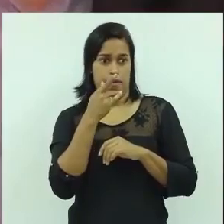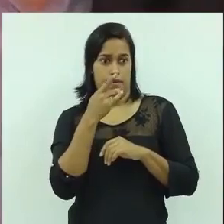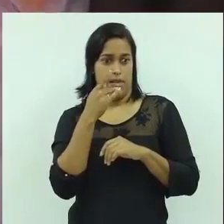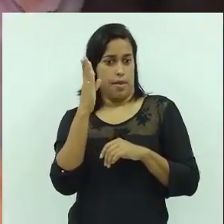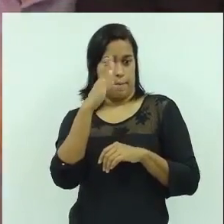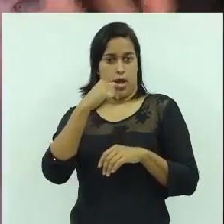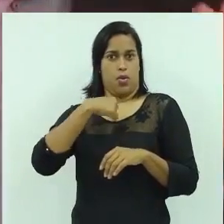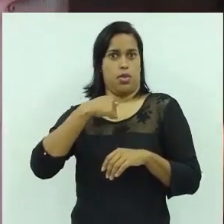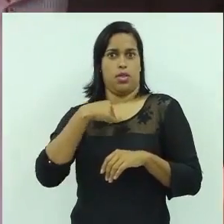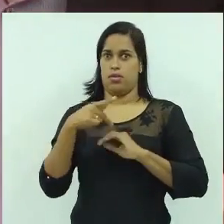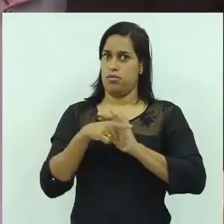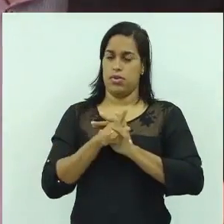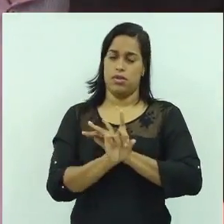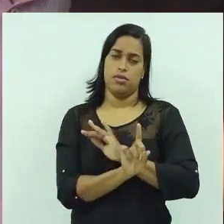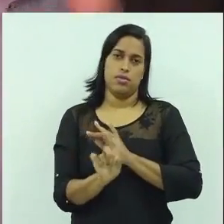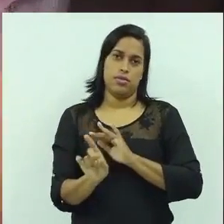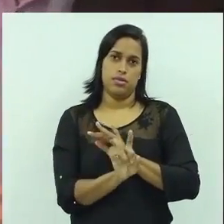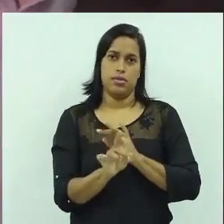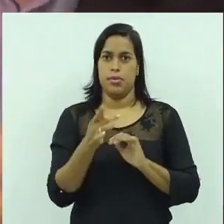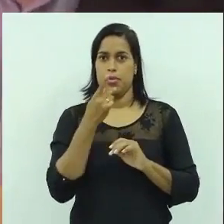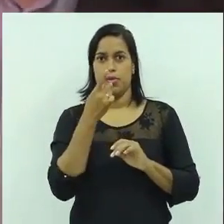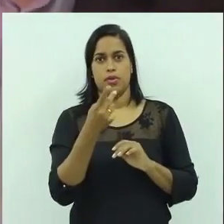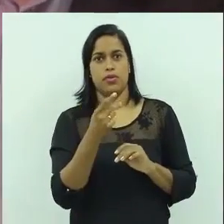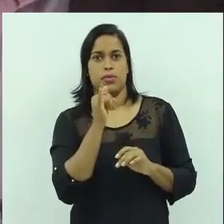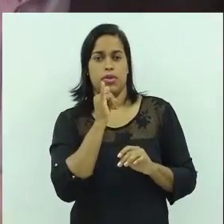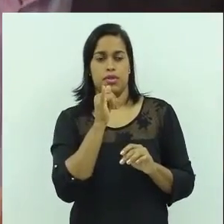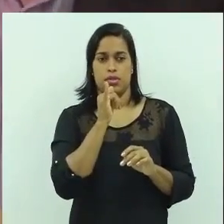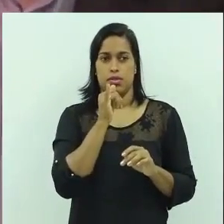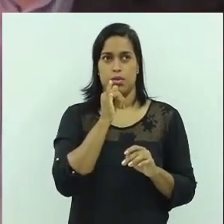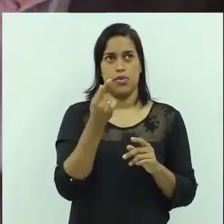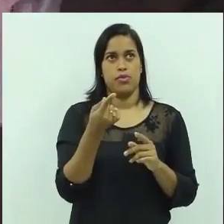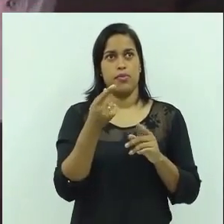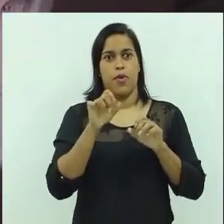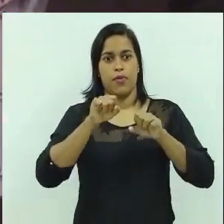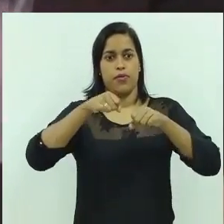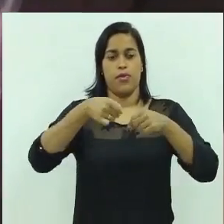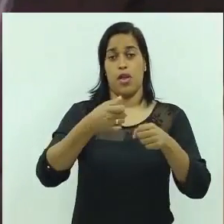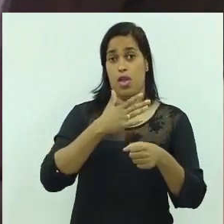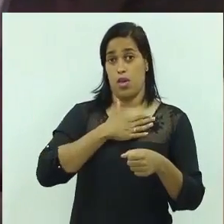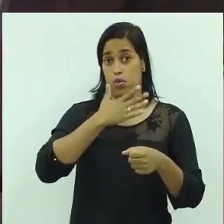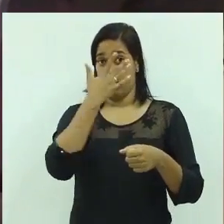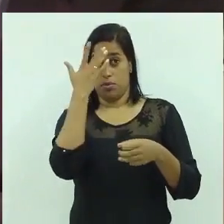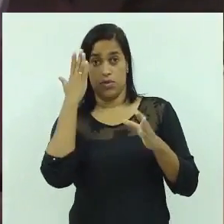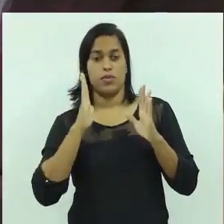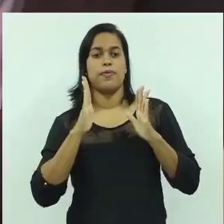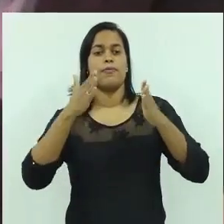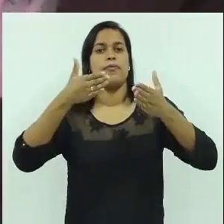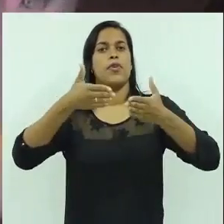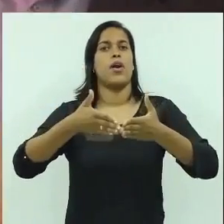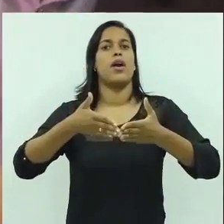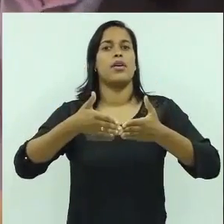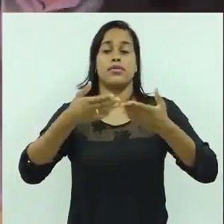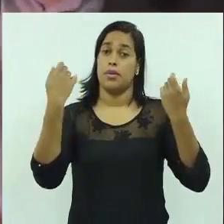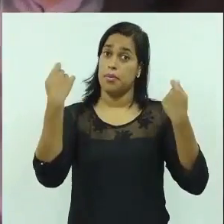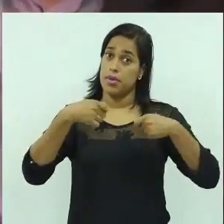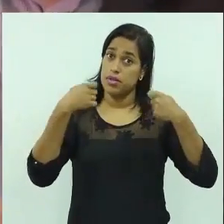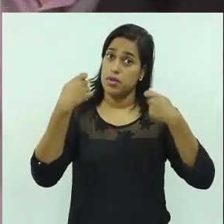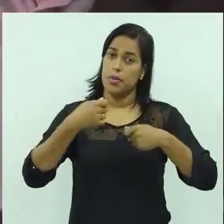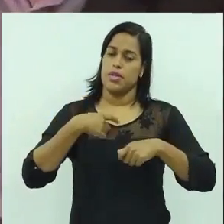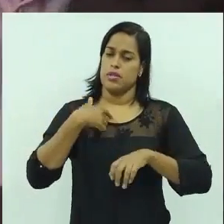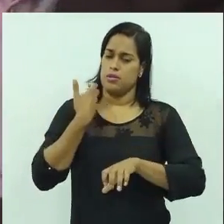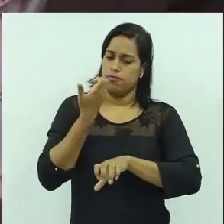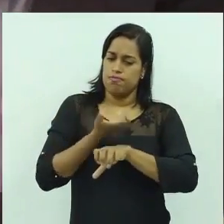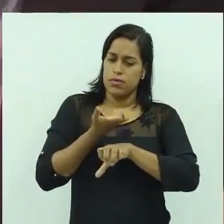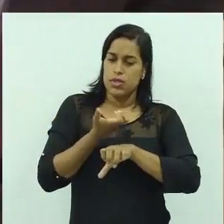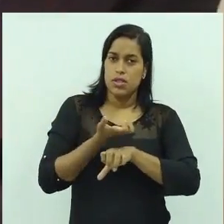de você, mas você pode dizer, por exemplo, um ponto forte, eu sou uma pessoa muito focada, mas eu preciso me disciplinar